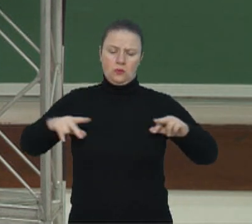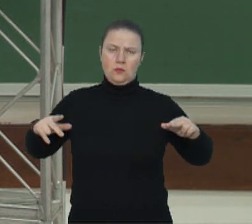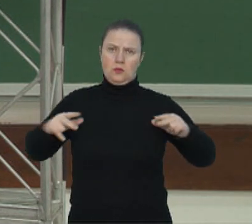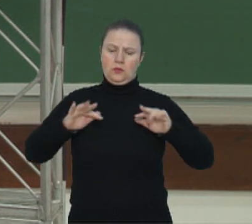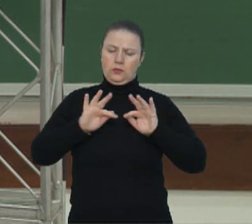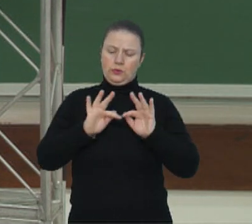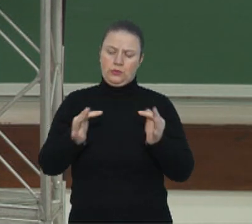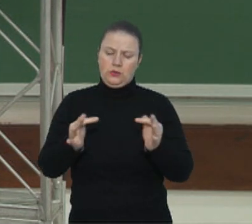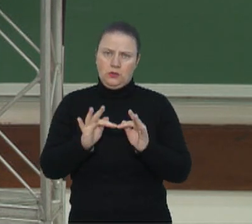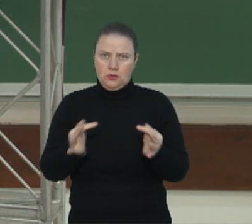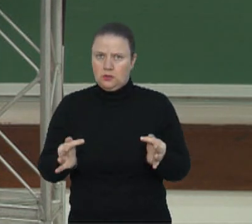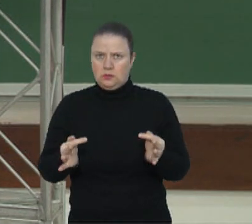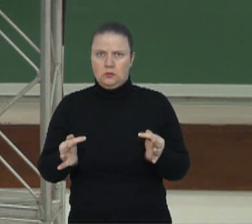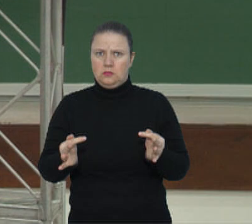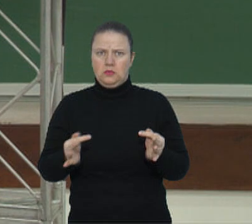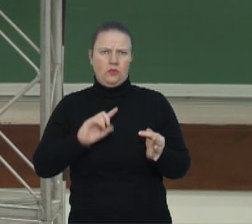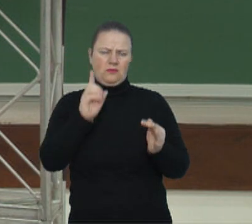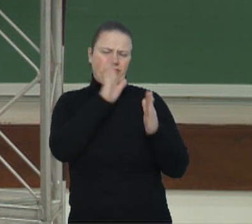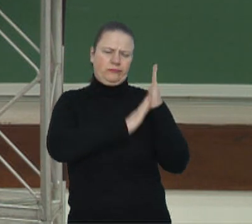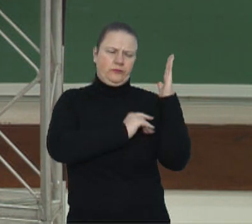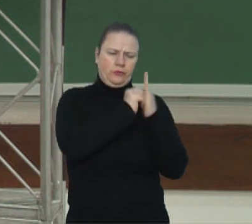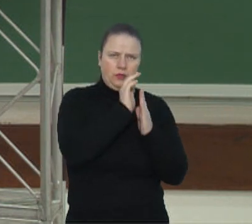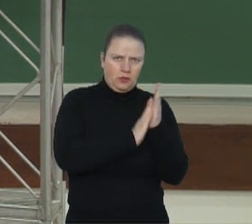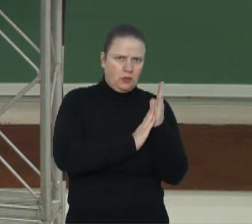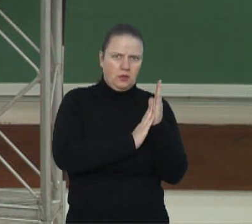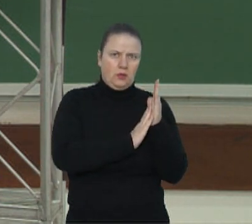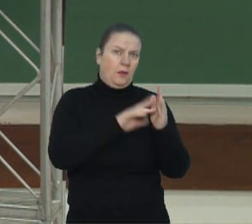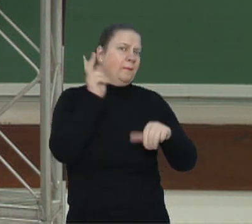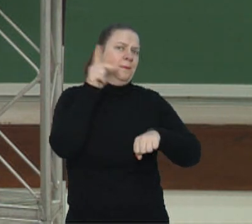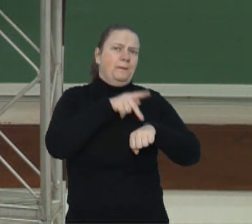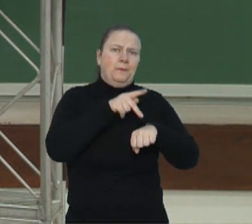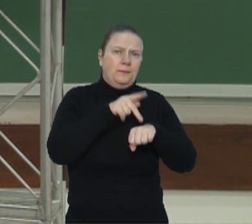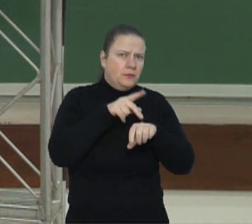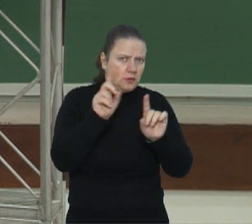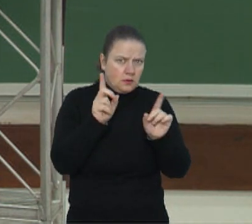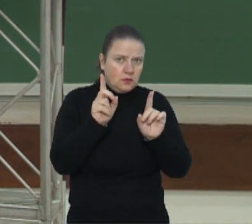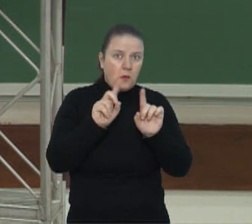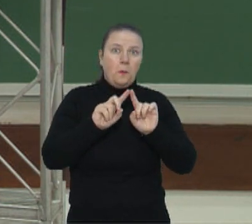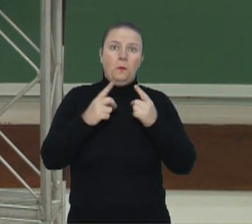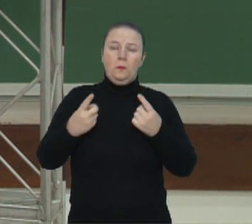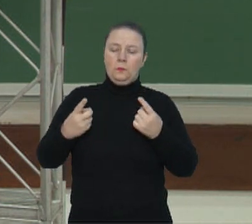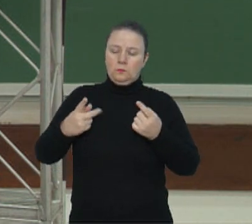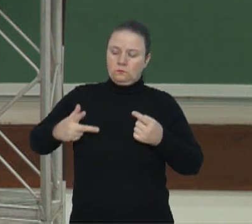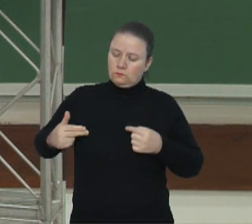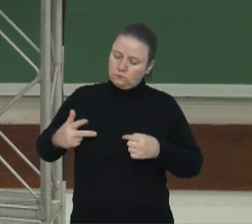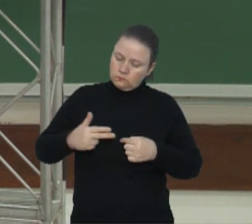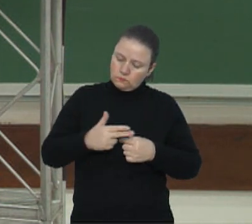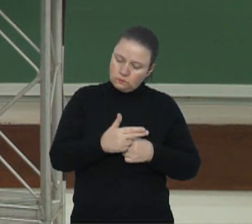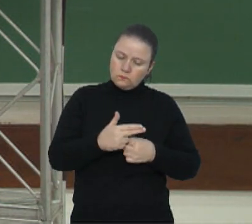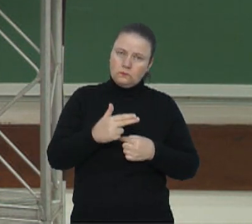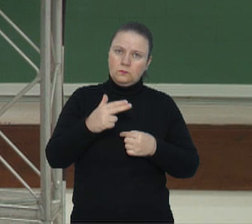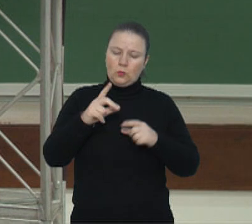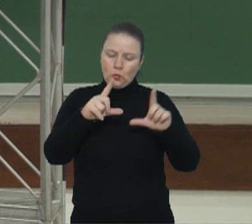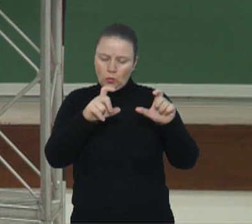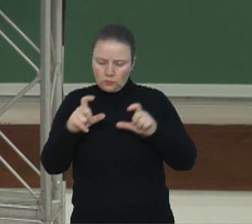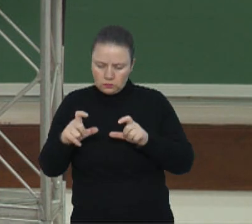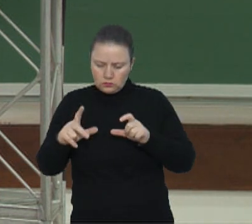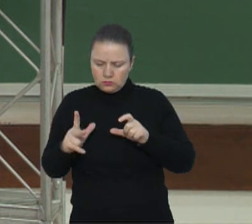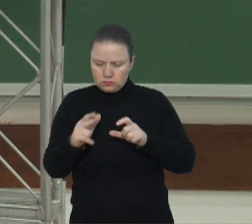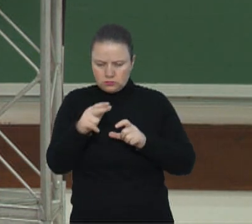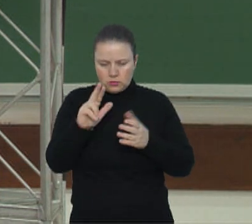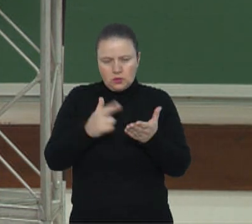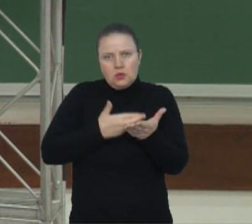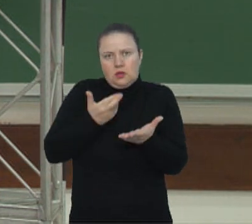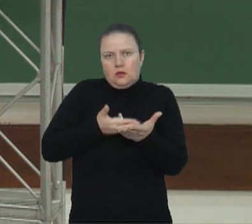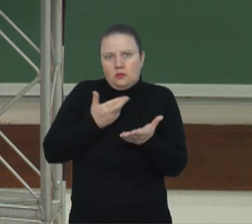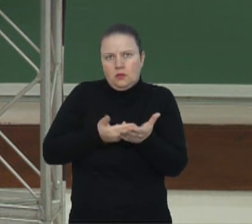uma tinta ou um mármore para ser esculpido, mas sim recortes de jornais, revistas ou mesmo objetos vão sendo